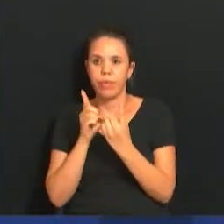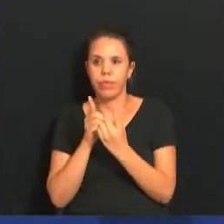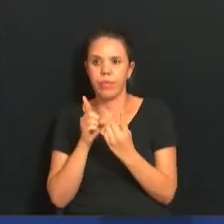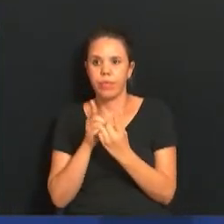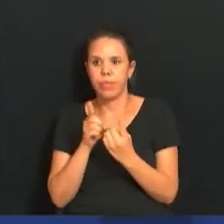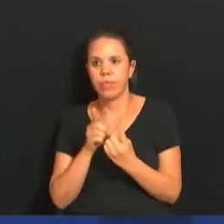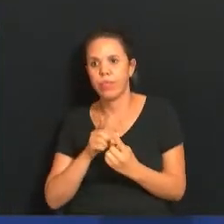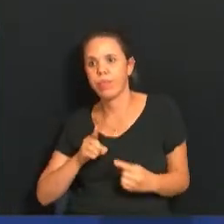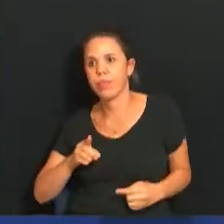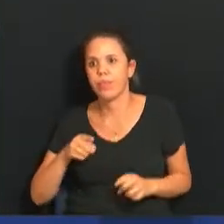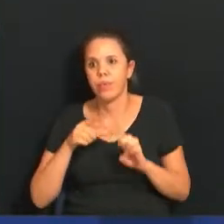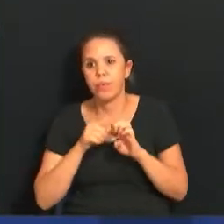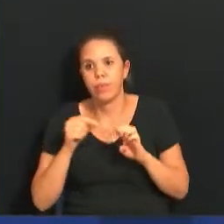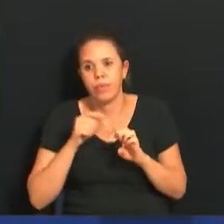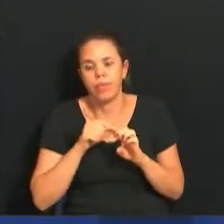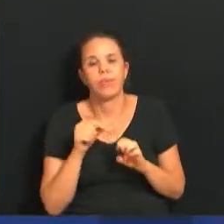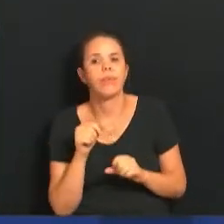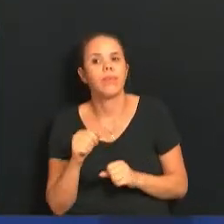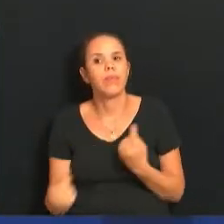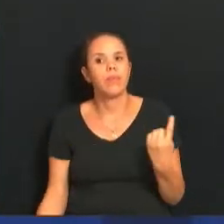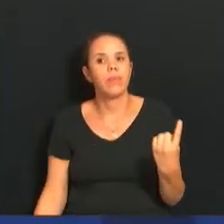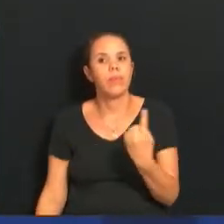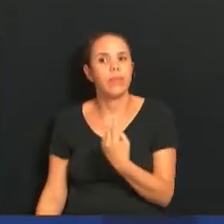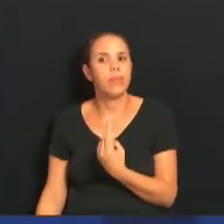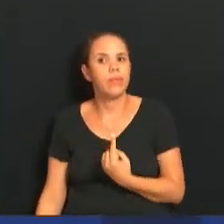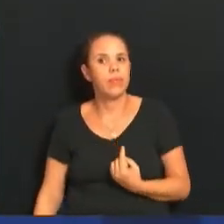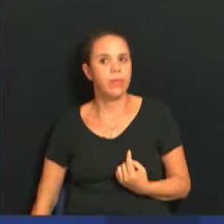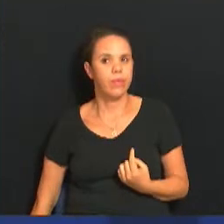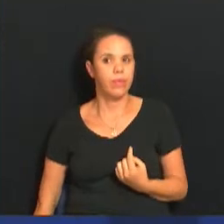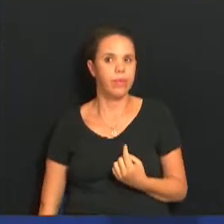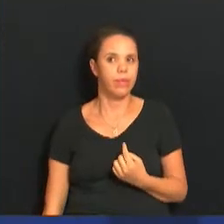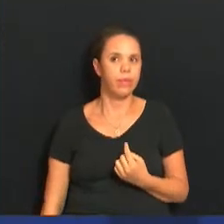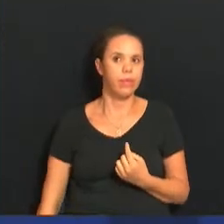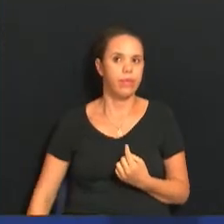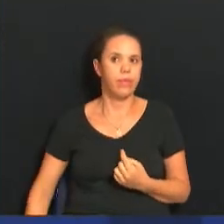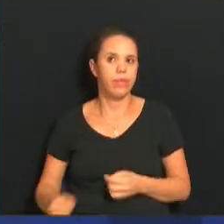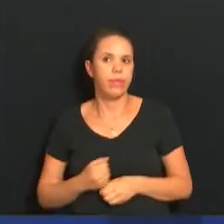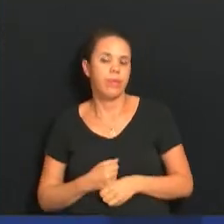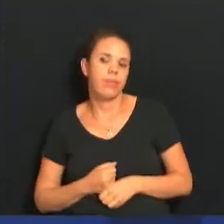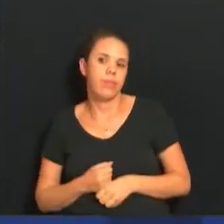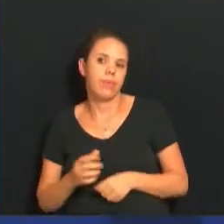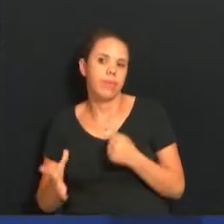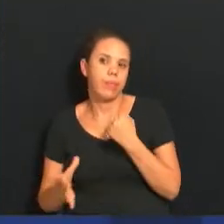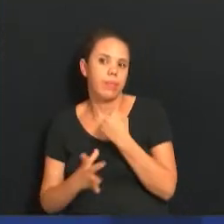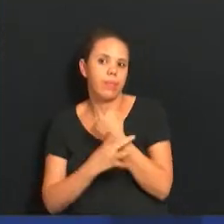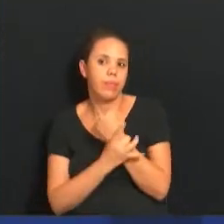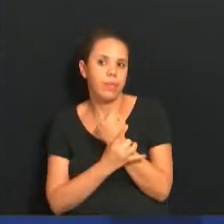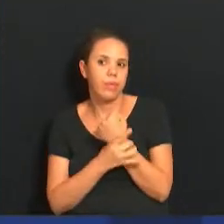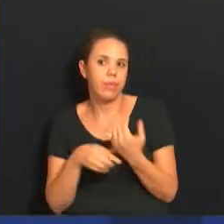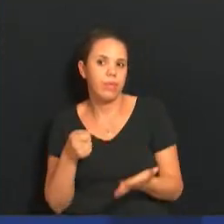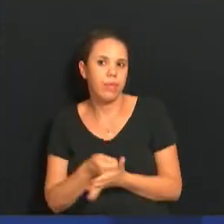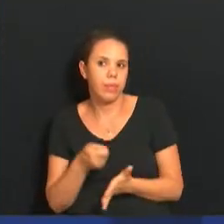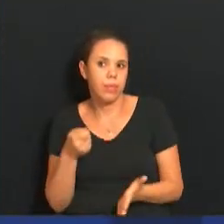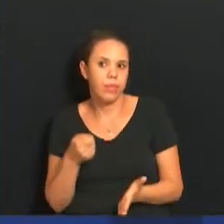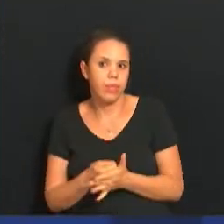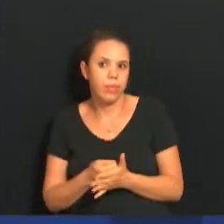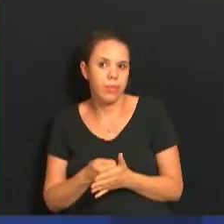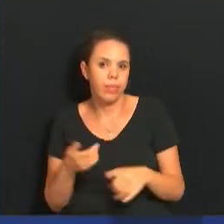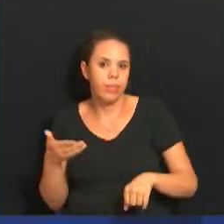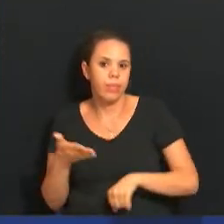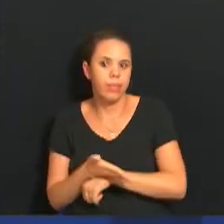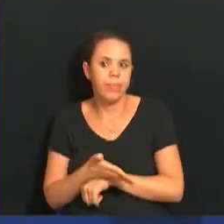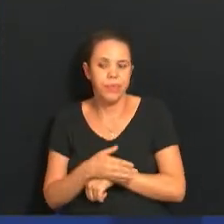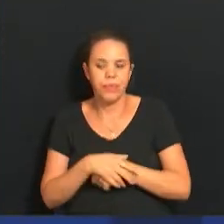os microempreendedores individuais, além dos níveis de segurança exigidos para acesso aos